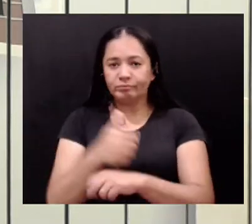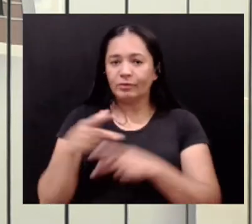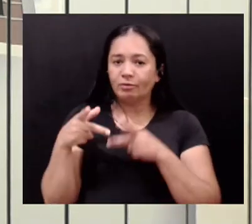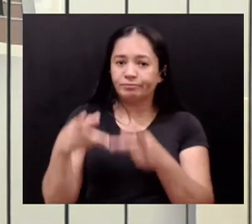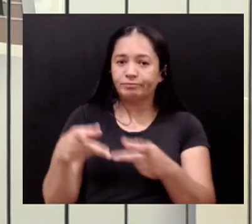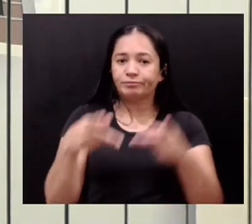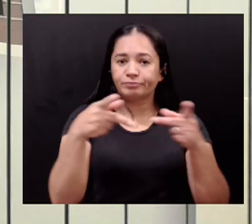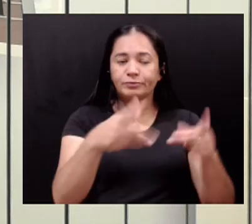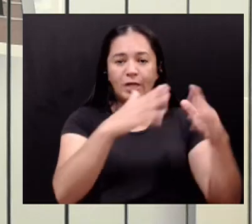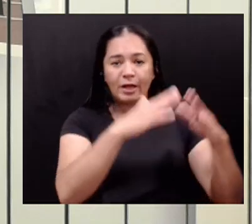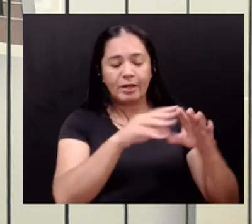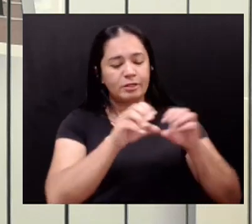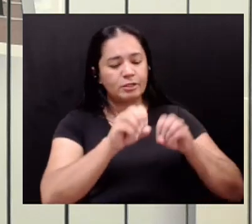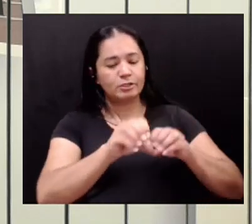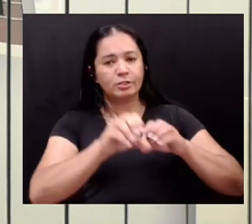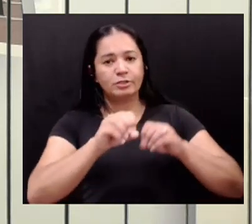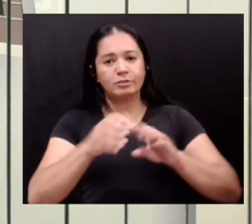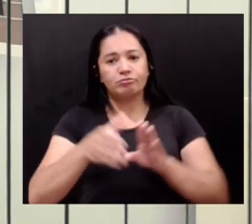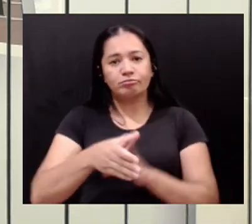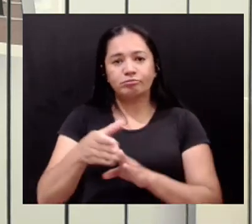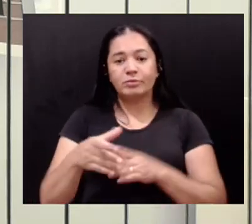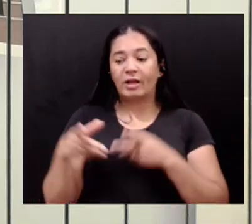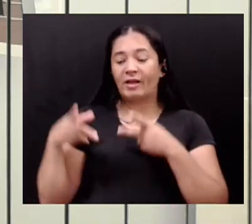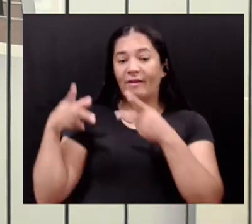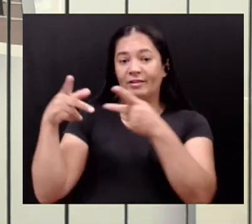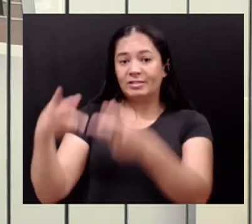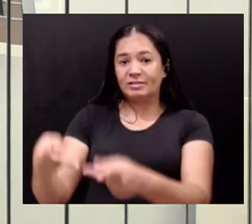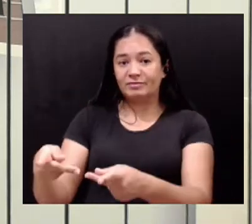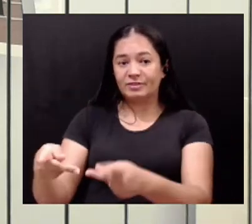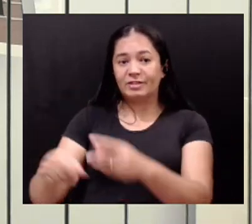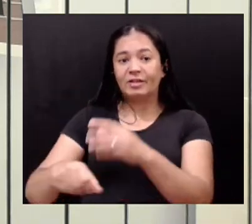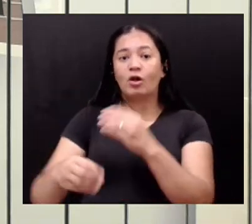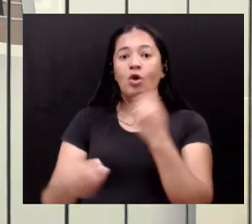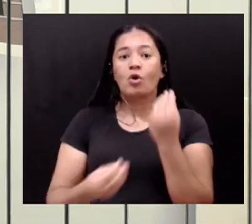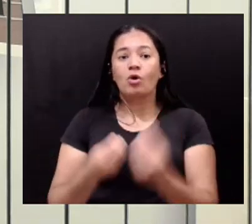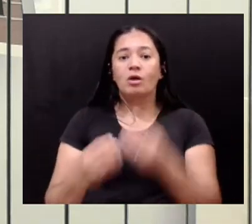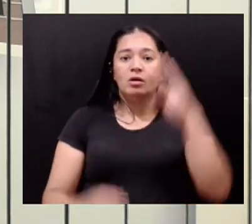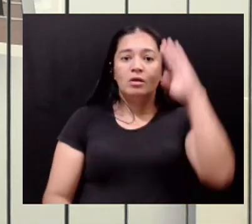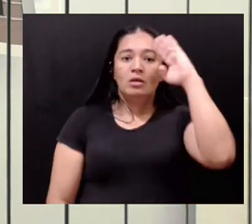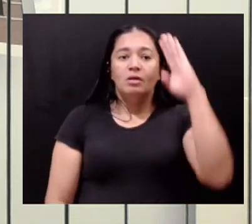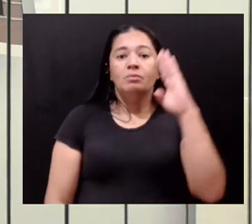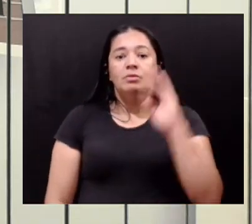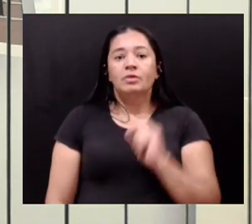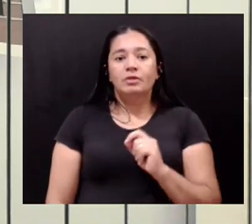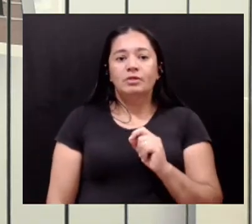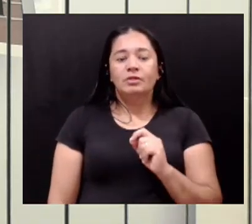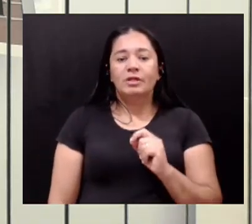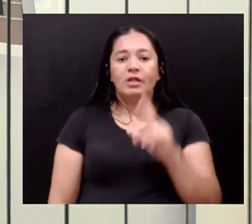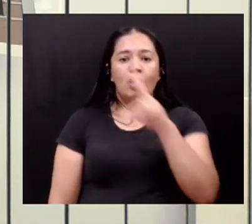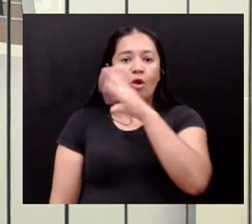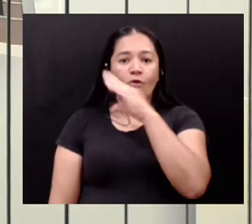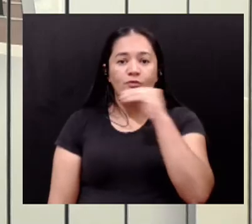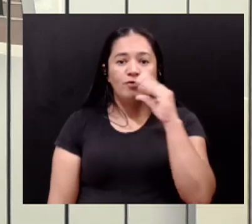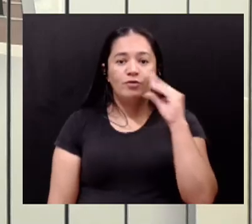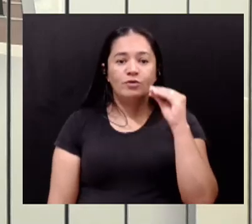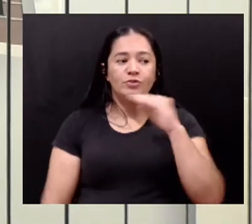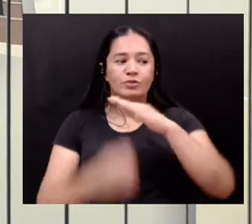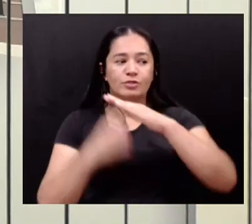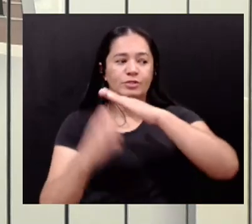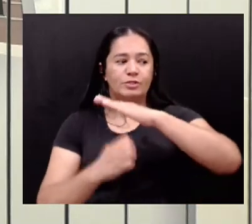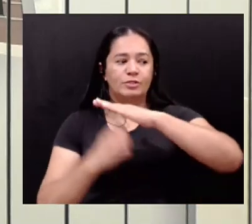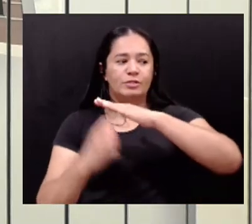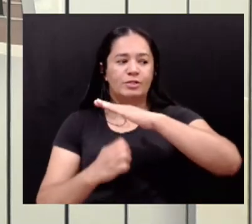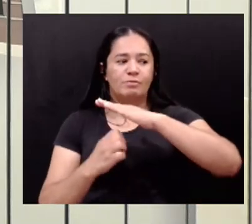orientações, essas visitas são realizadas principalmente por funcionários da empresa Impacto Controle